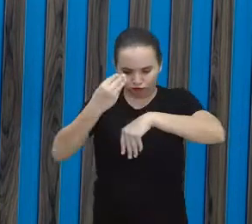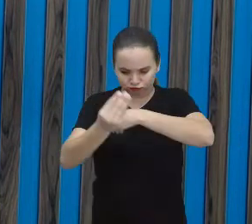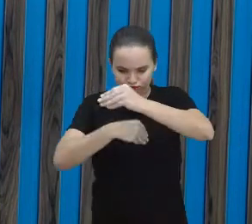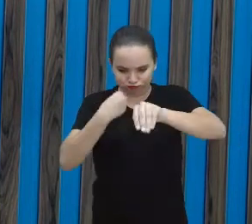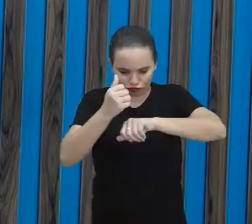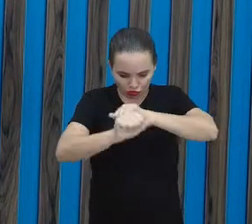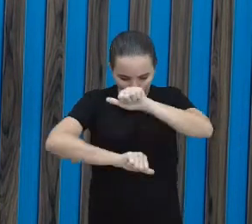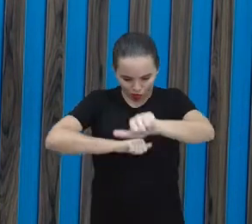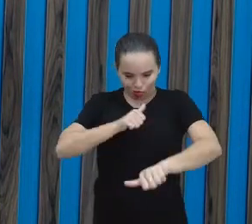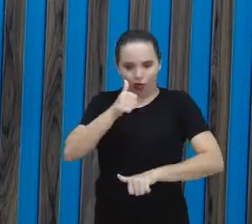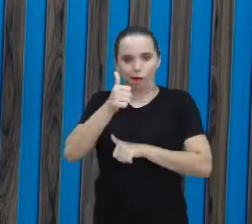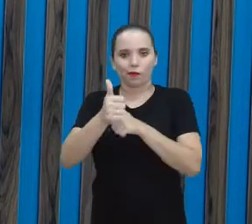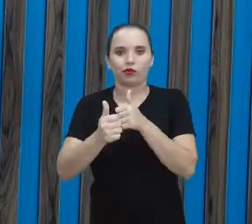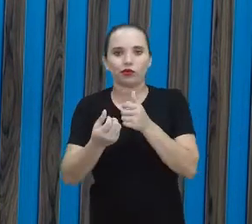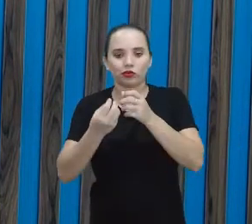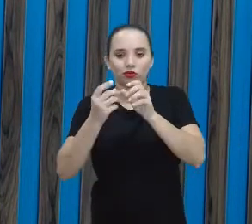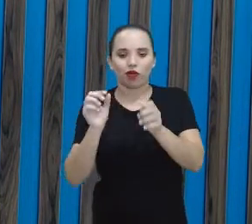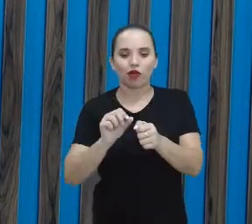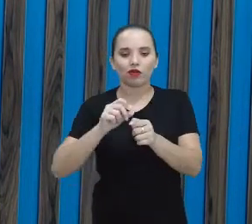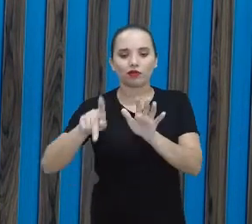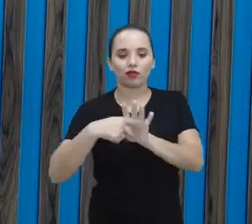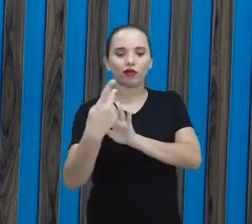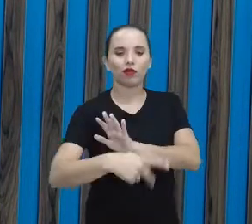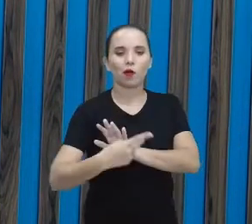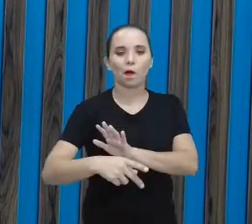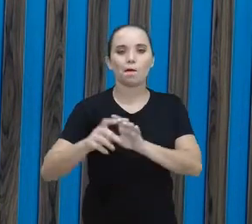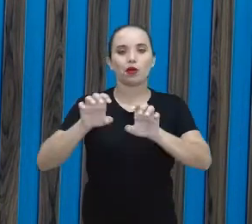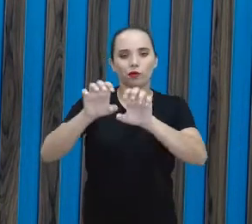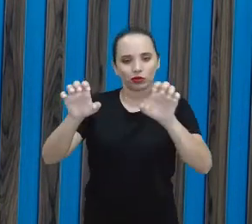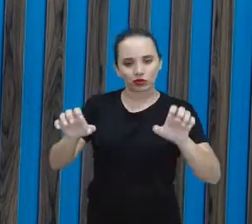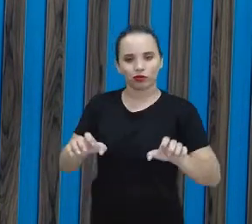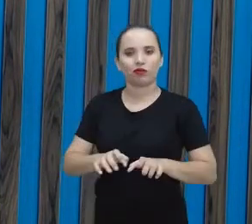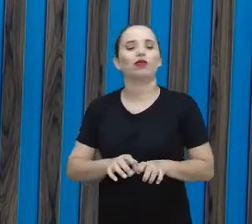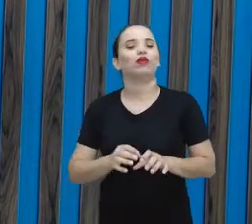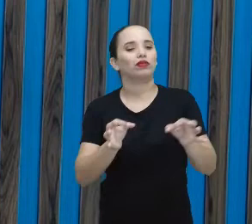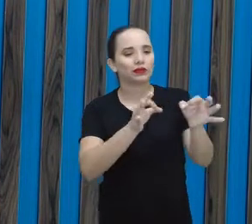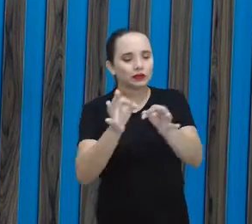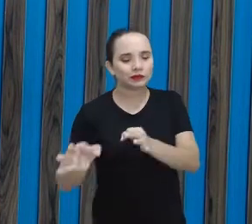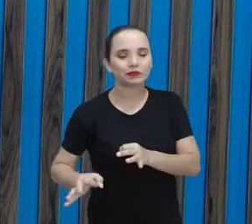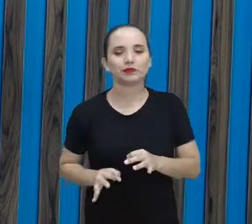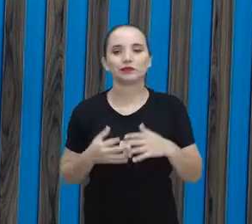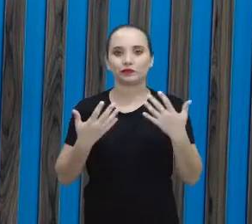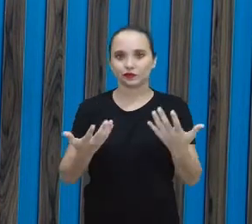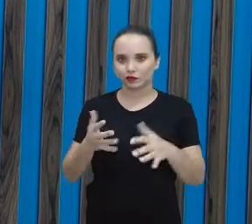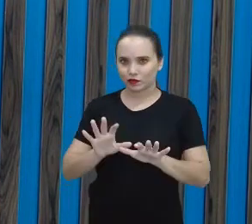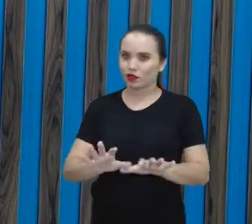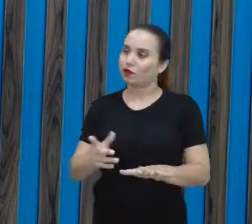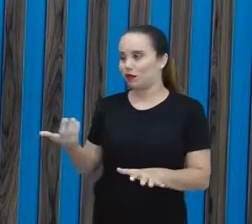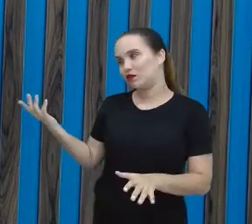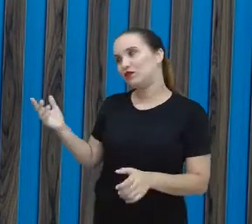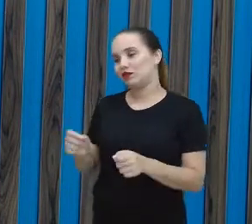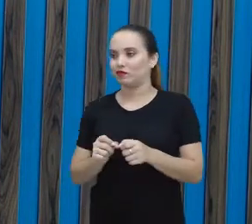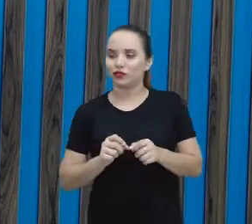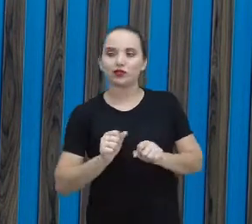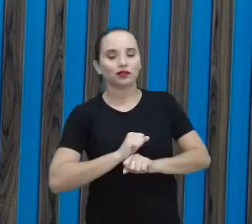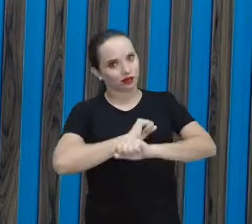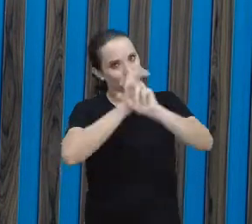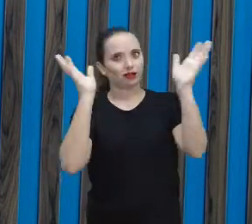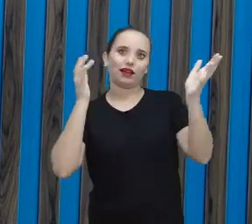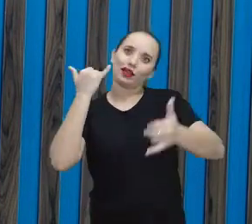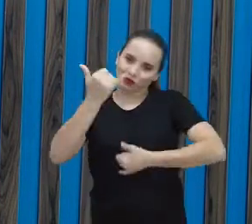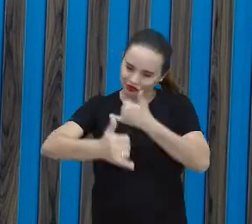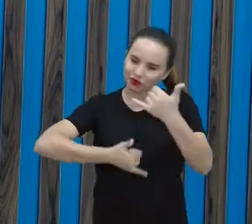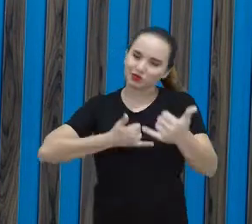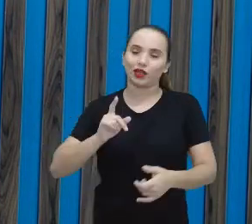roupagem, né? Mais erudita, mais estruturada, mais organizada. Então, é isso que ele faz. Aí ele está a brincar para fazer graça,